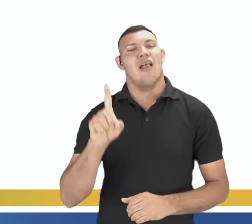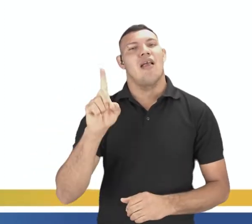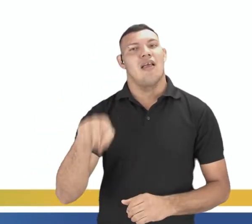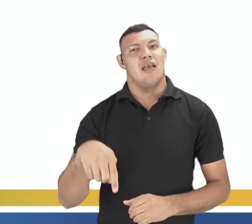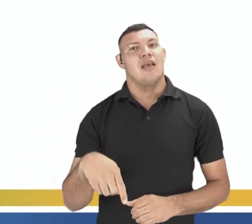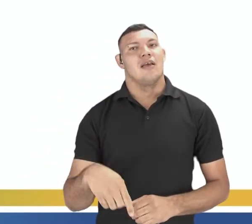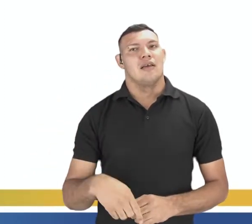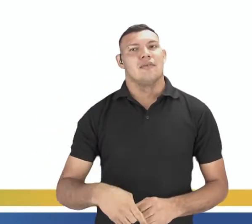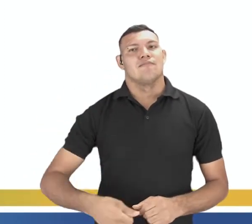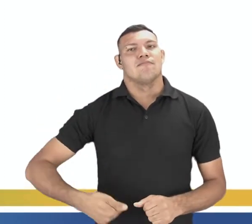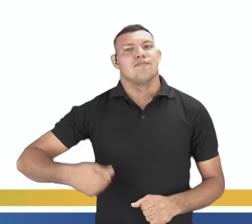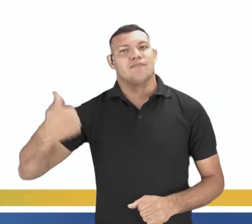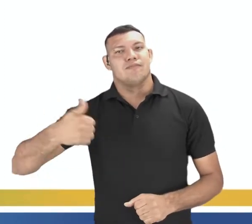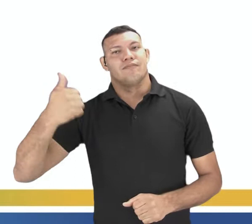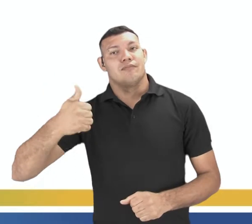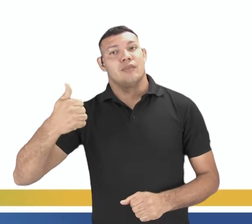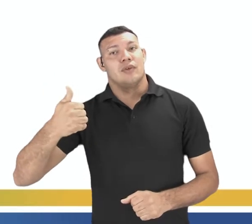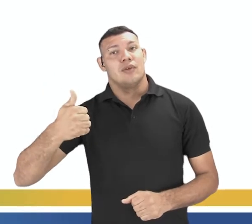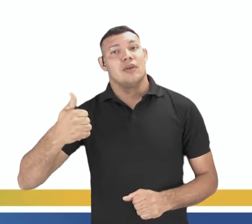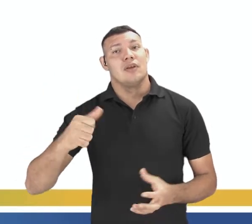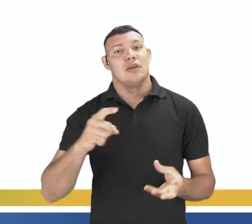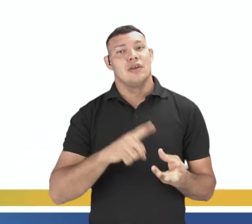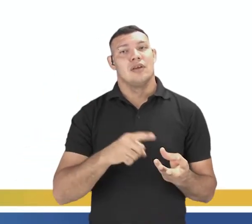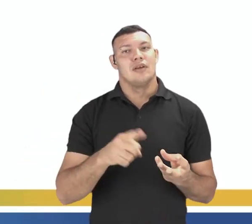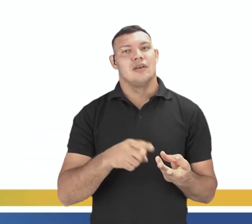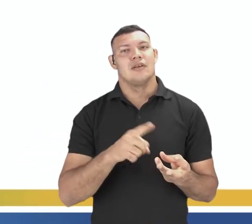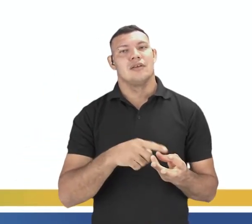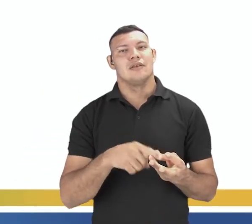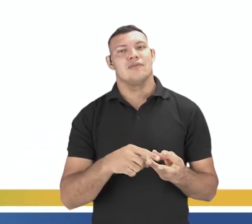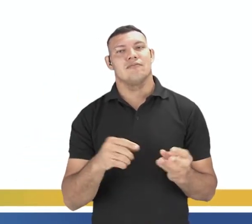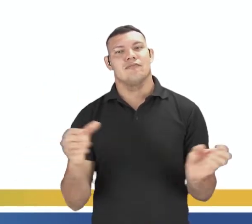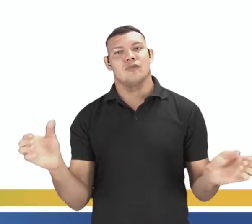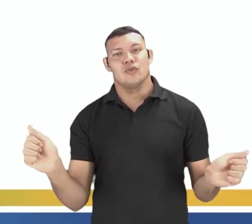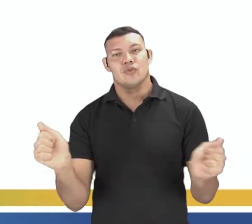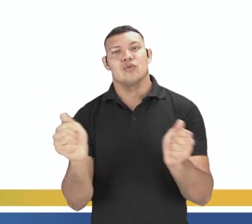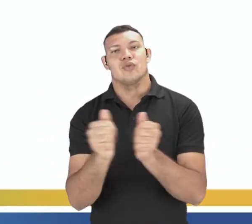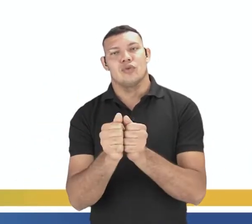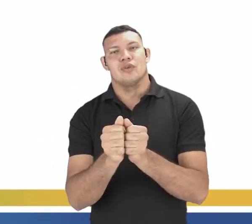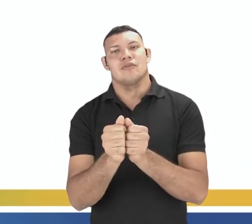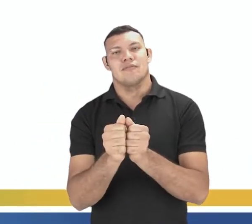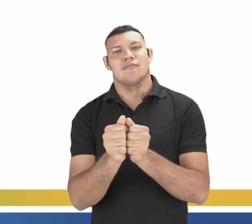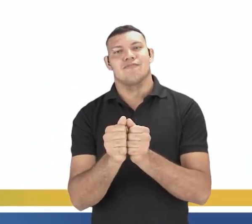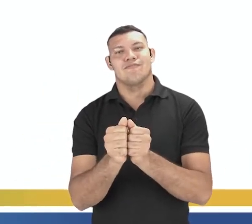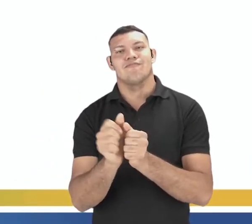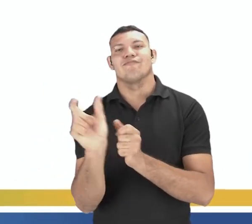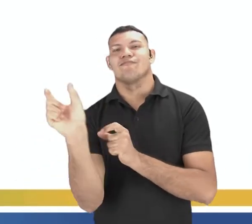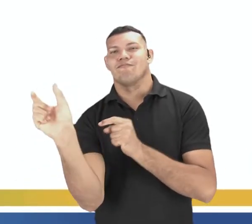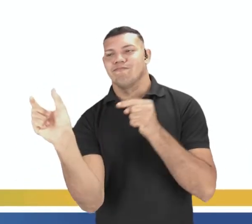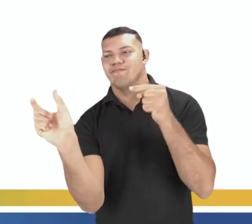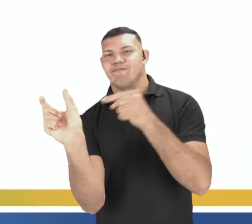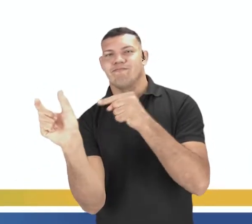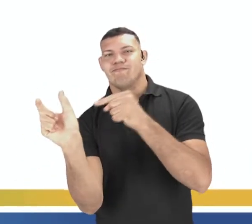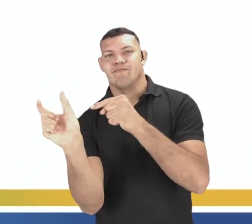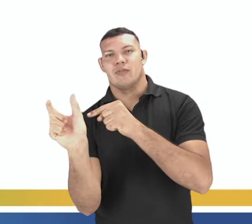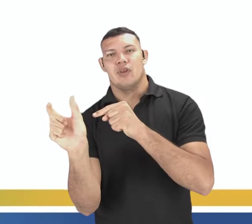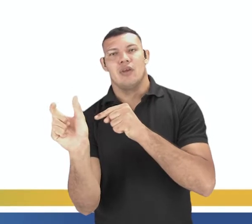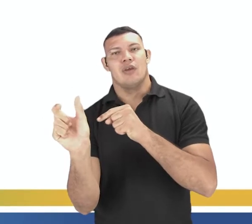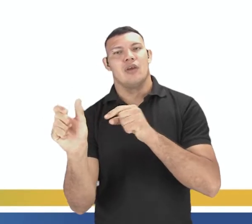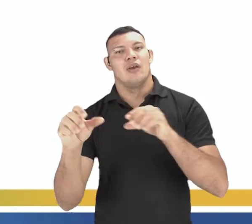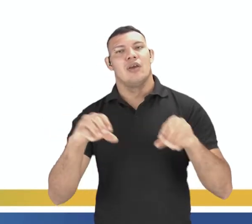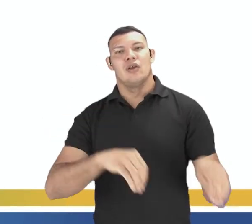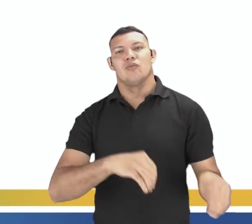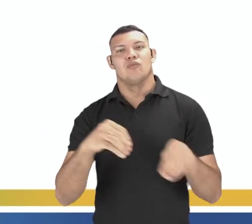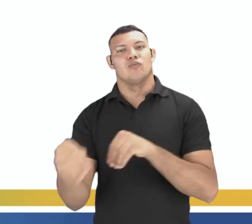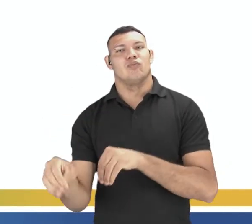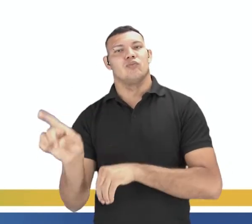primeira vogal que se liga ao radical. O que vem a ser radical, que nós já explicamos? Radical é a parte da palavra que não